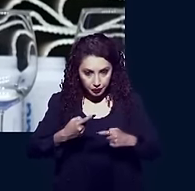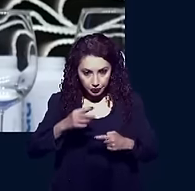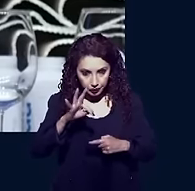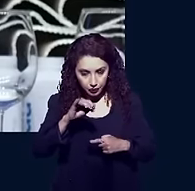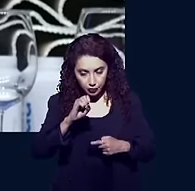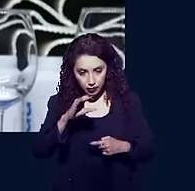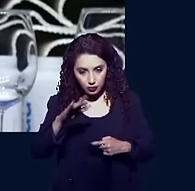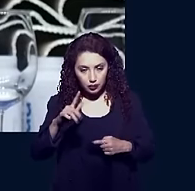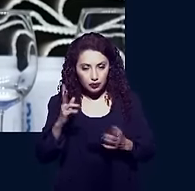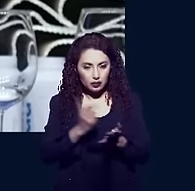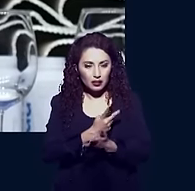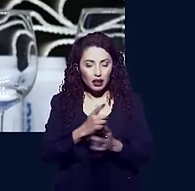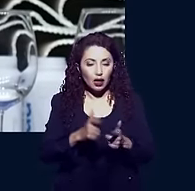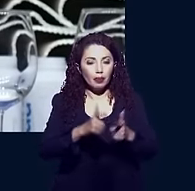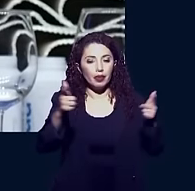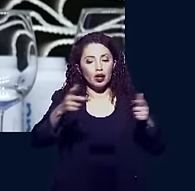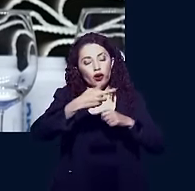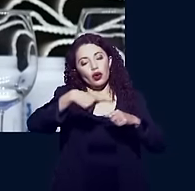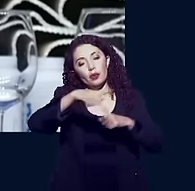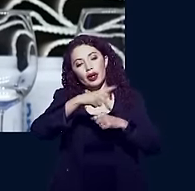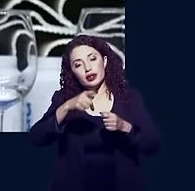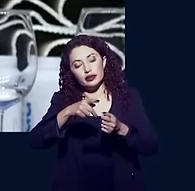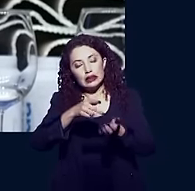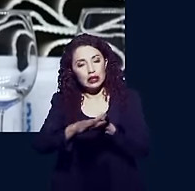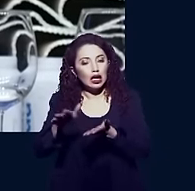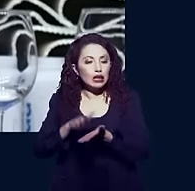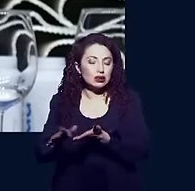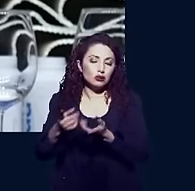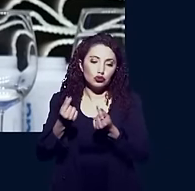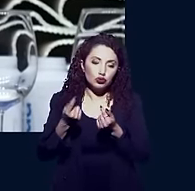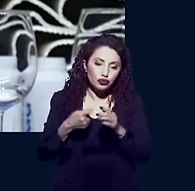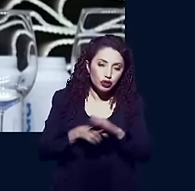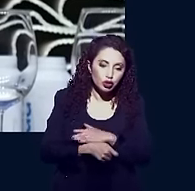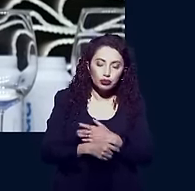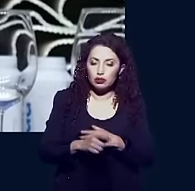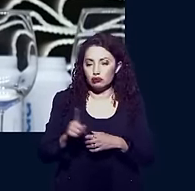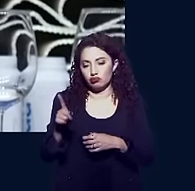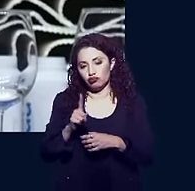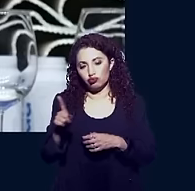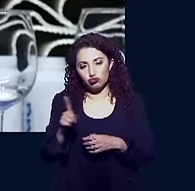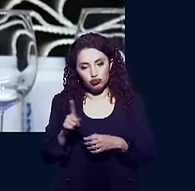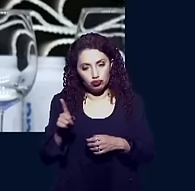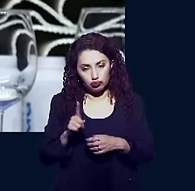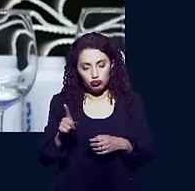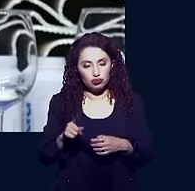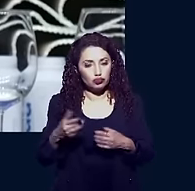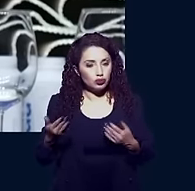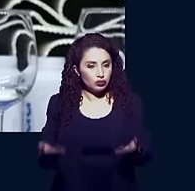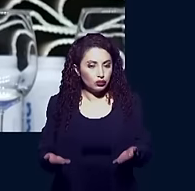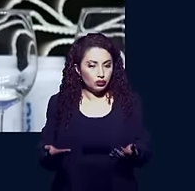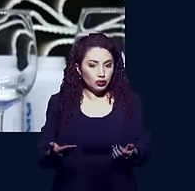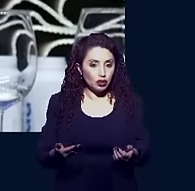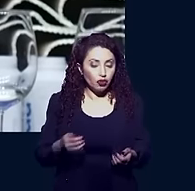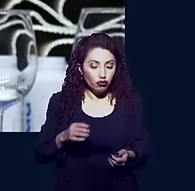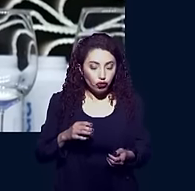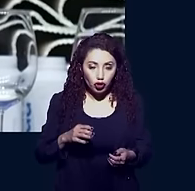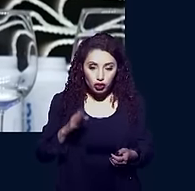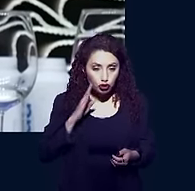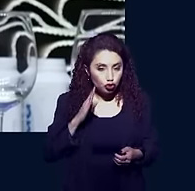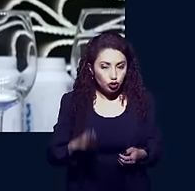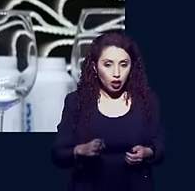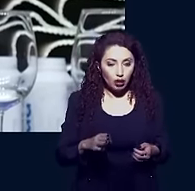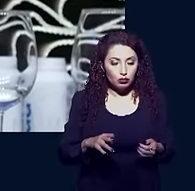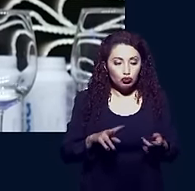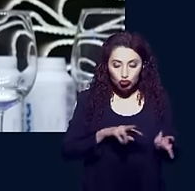a maior parte dos países não fez um gasto de investimento não fez os gastos tradicionais que você usa isso aqui foi direto transferências na veia